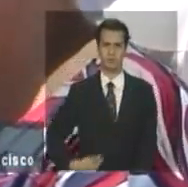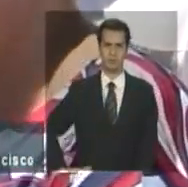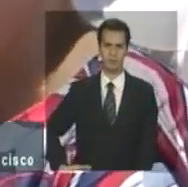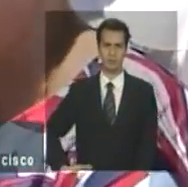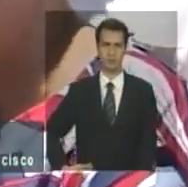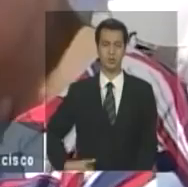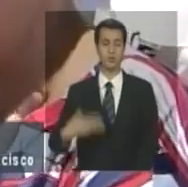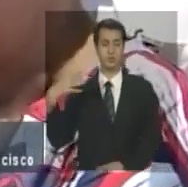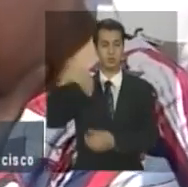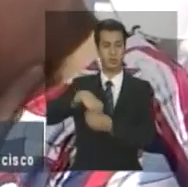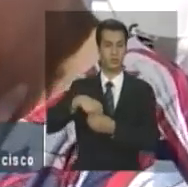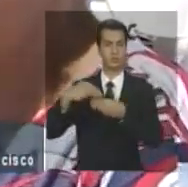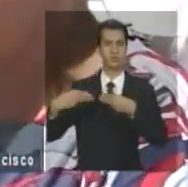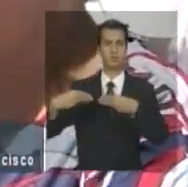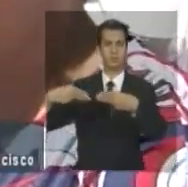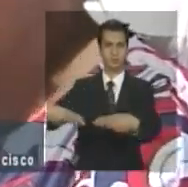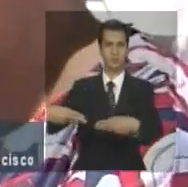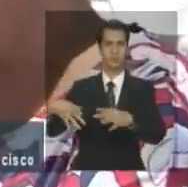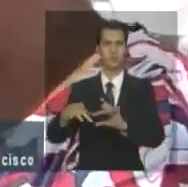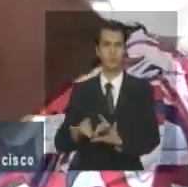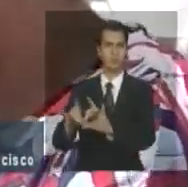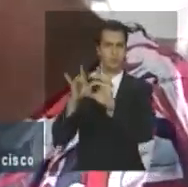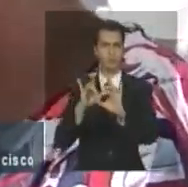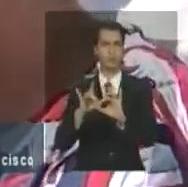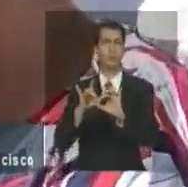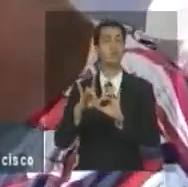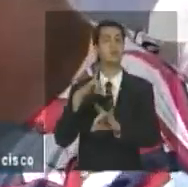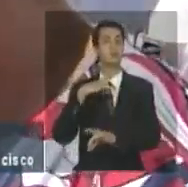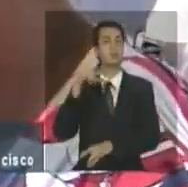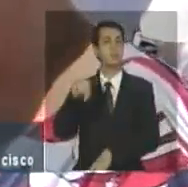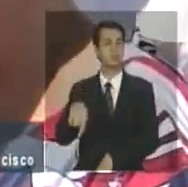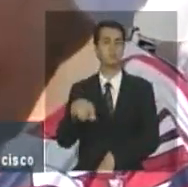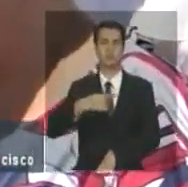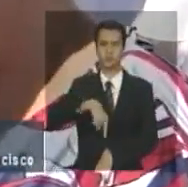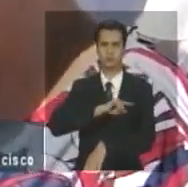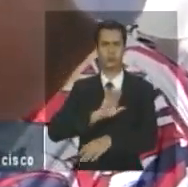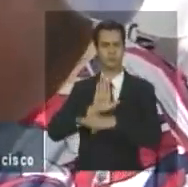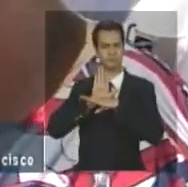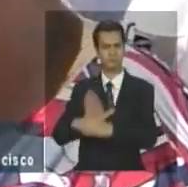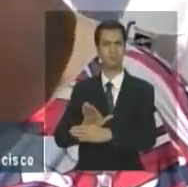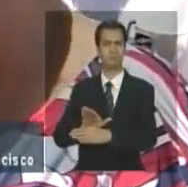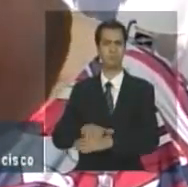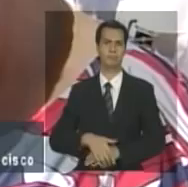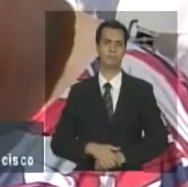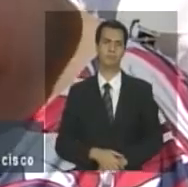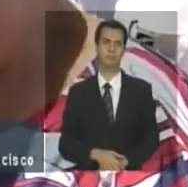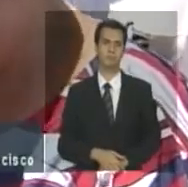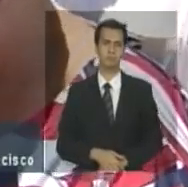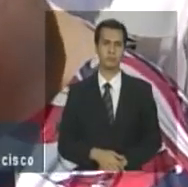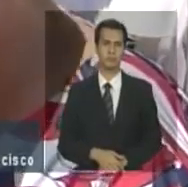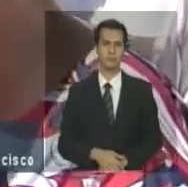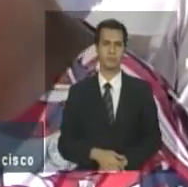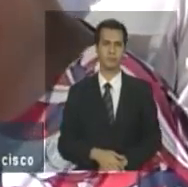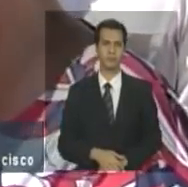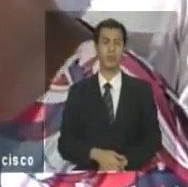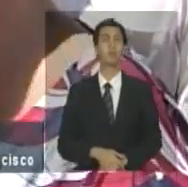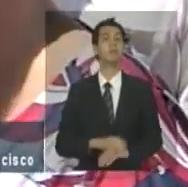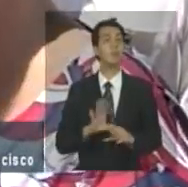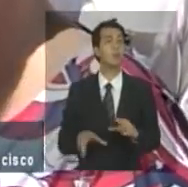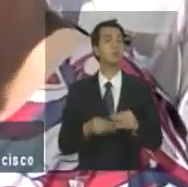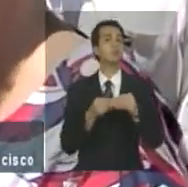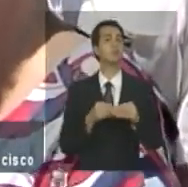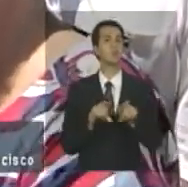de Integração é uma obra que nós daremos assim integral apoio. E mais, agora nós